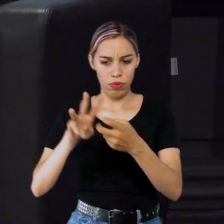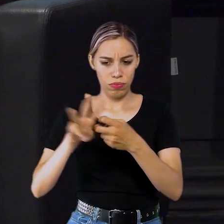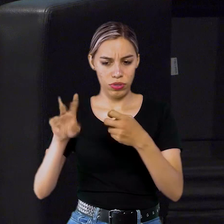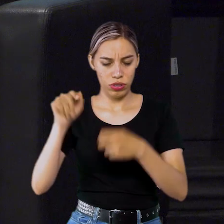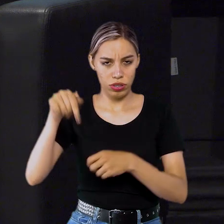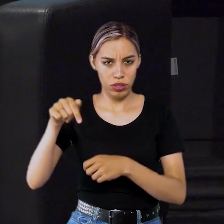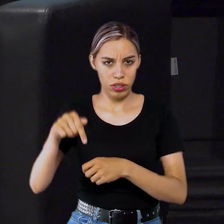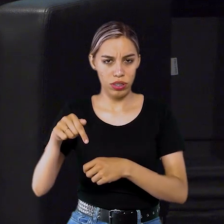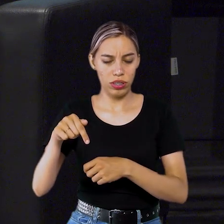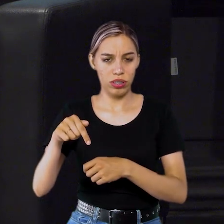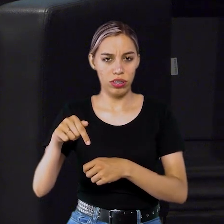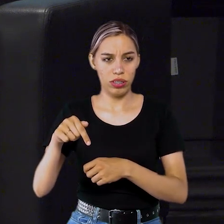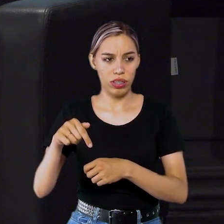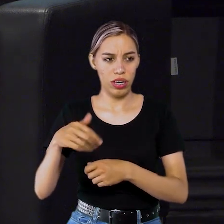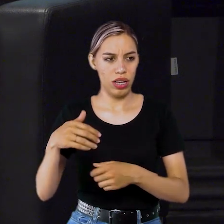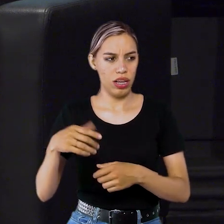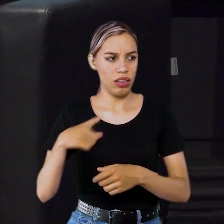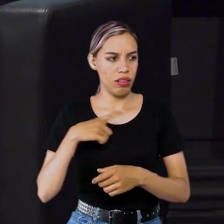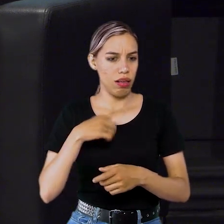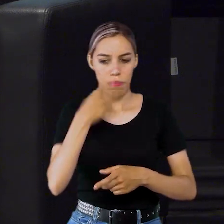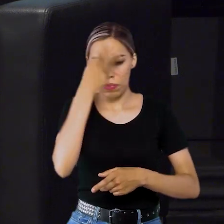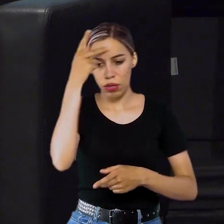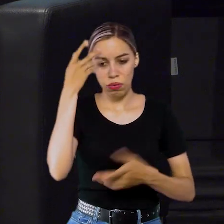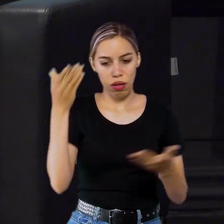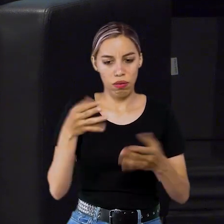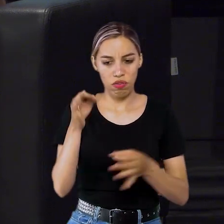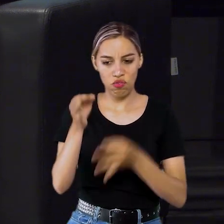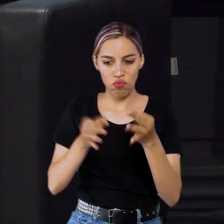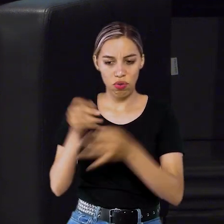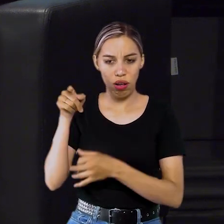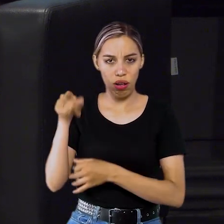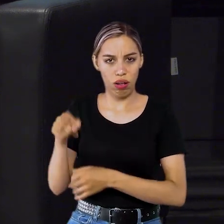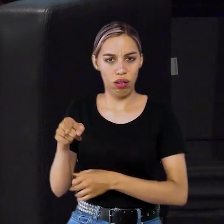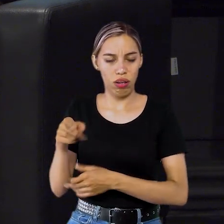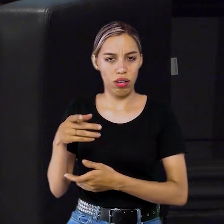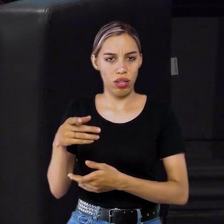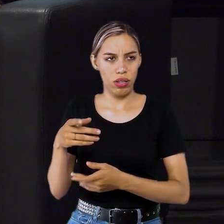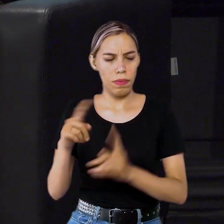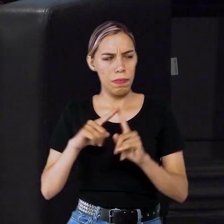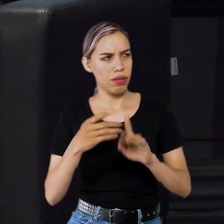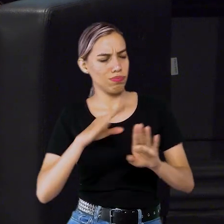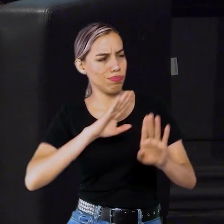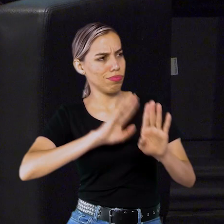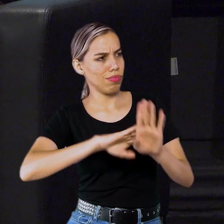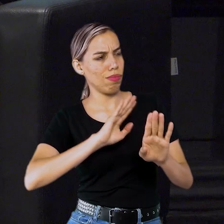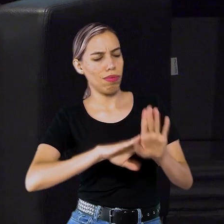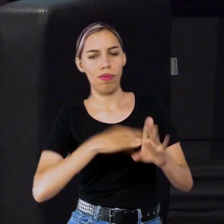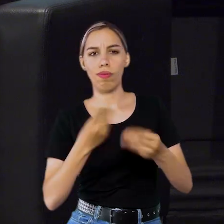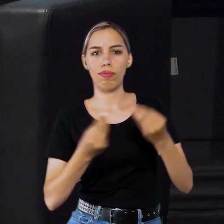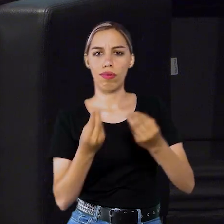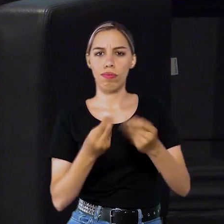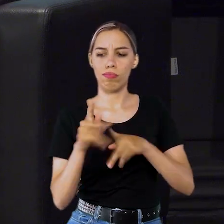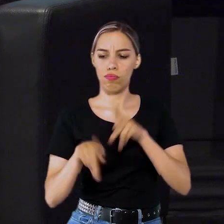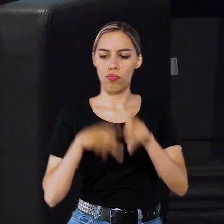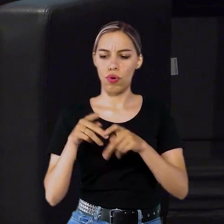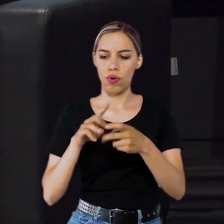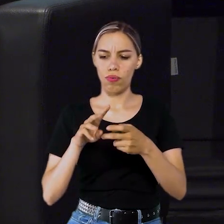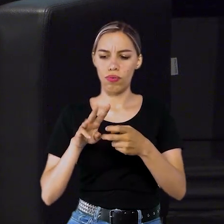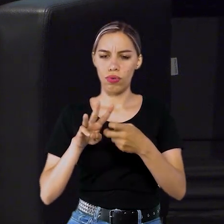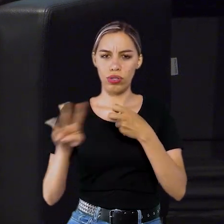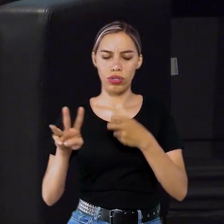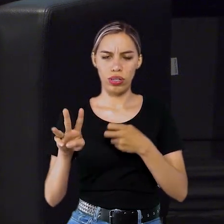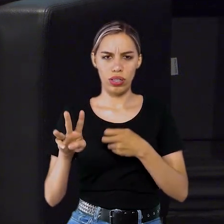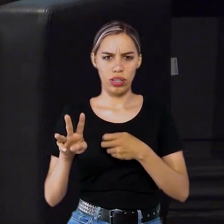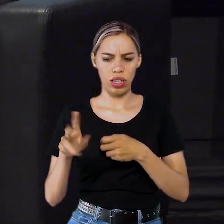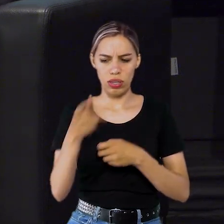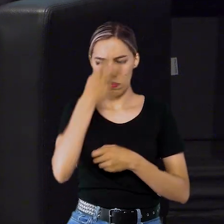povo, né? Mas, e o nosso lado da história? Né? Os Guarani não